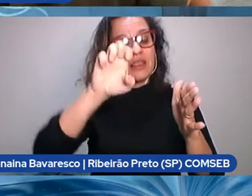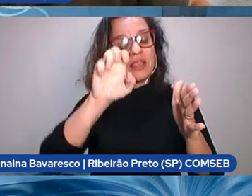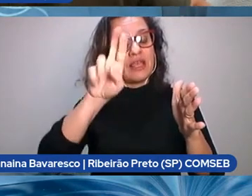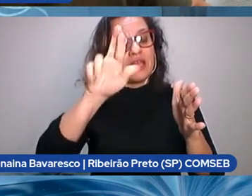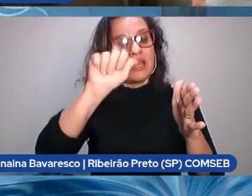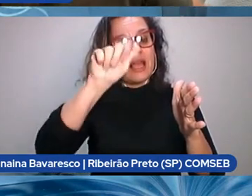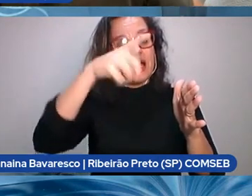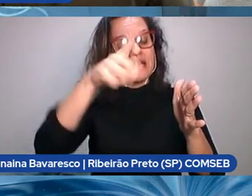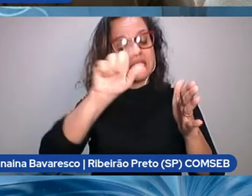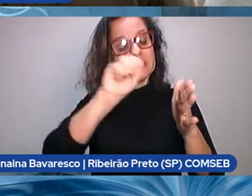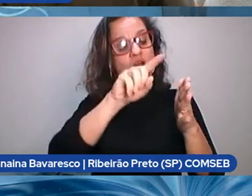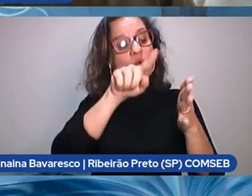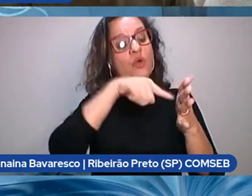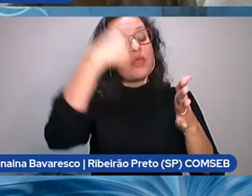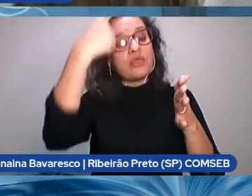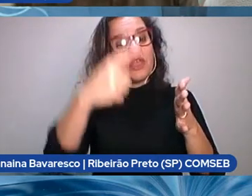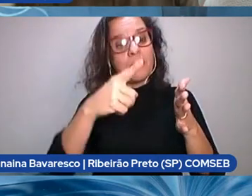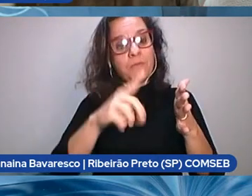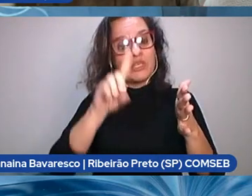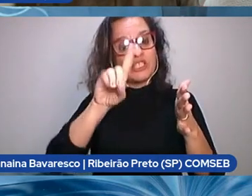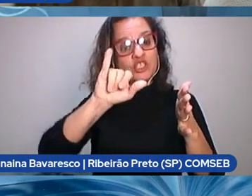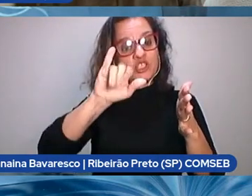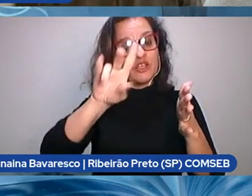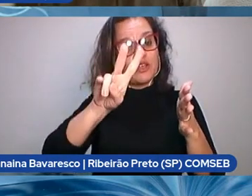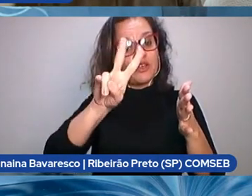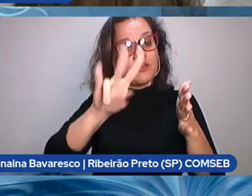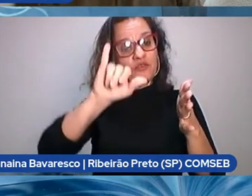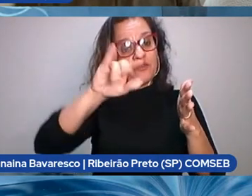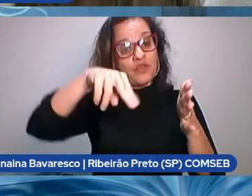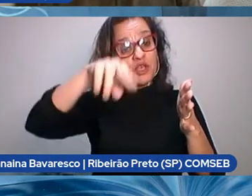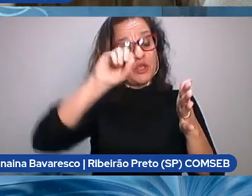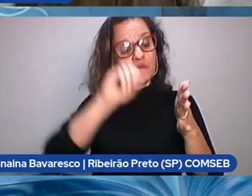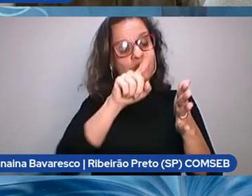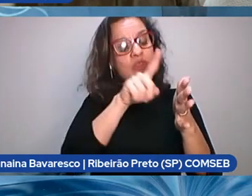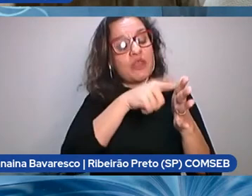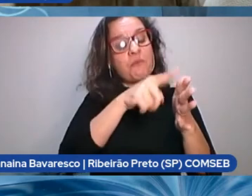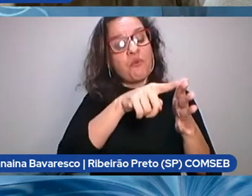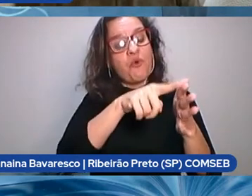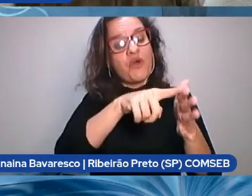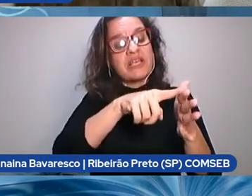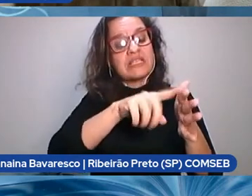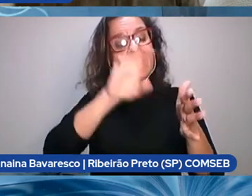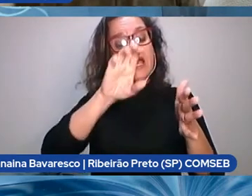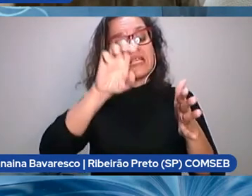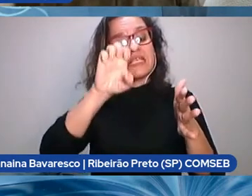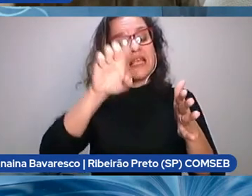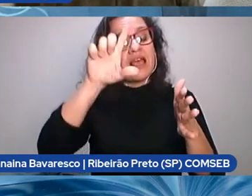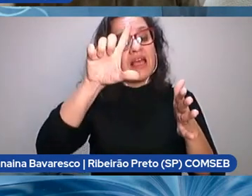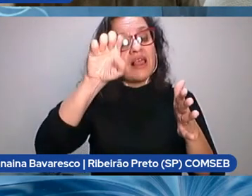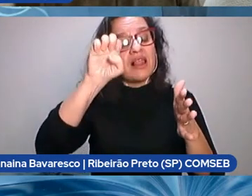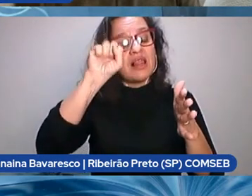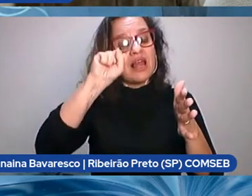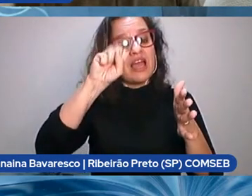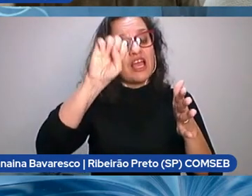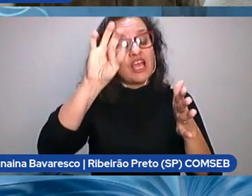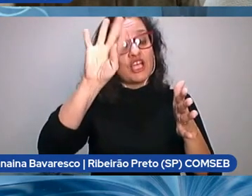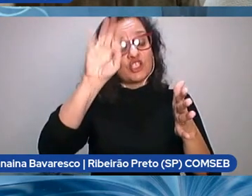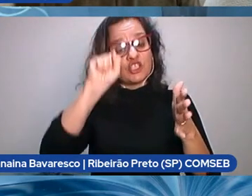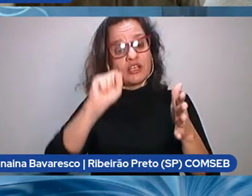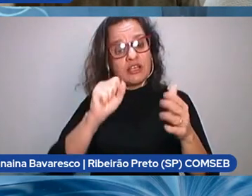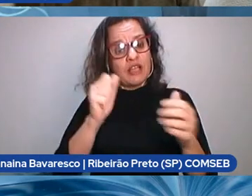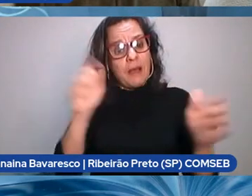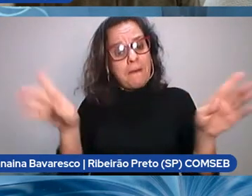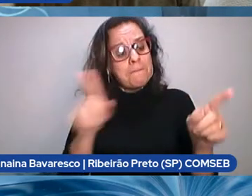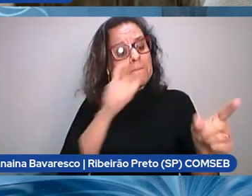celestes. Então, nós estamos muito mais perto do começo do que do fim, não é? Então,